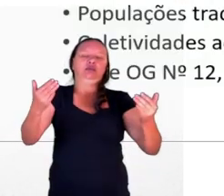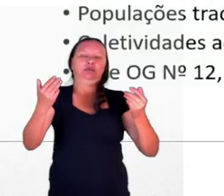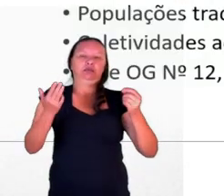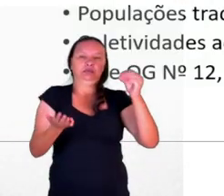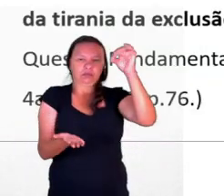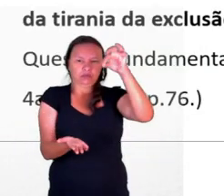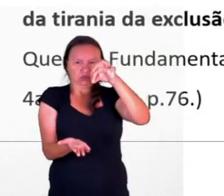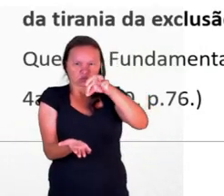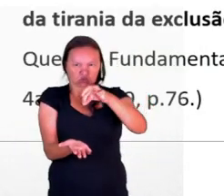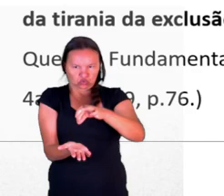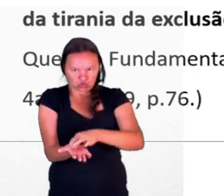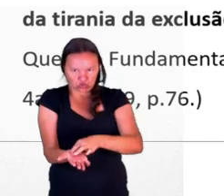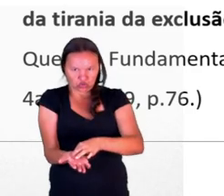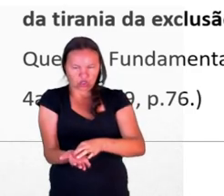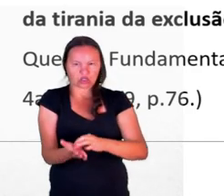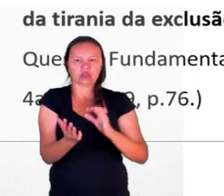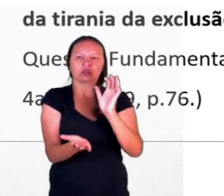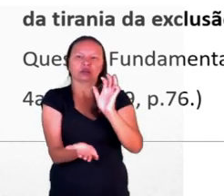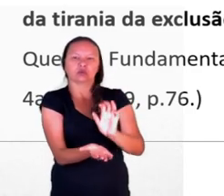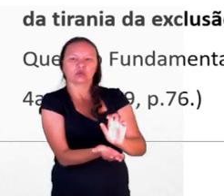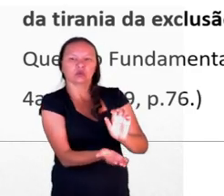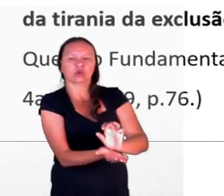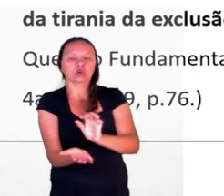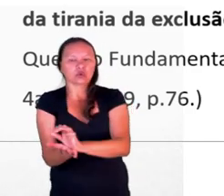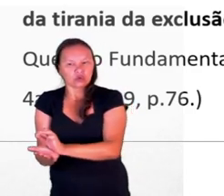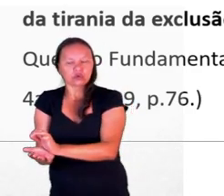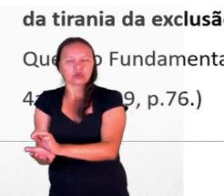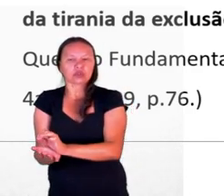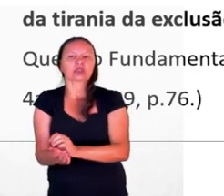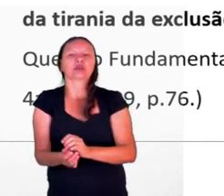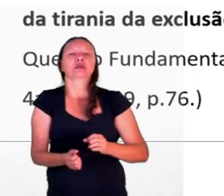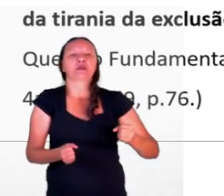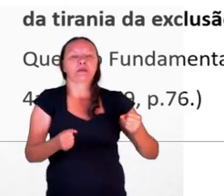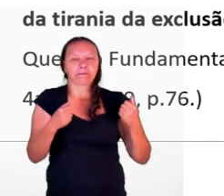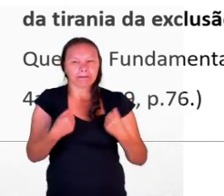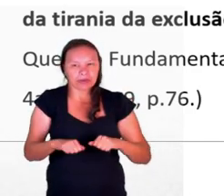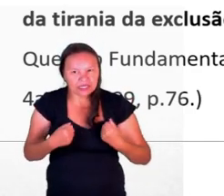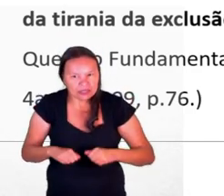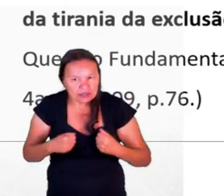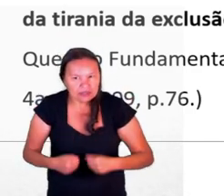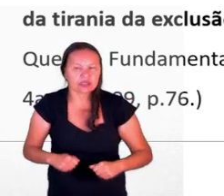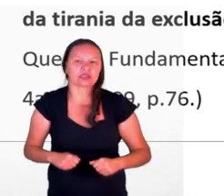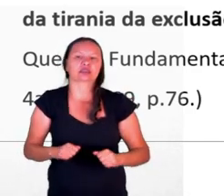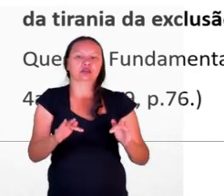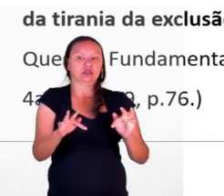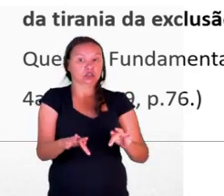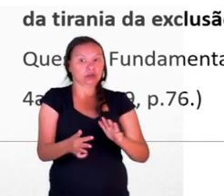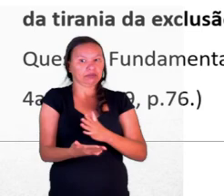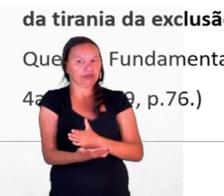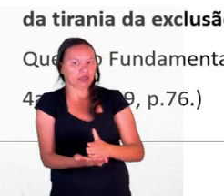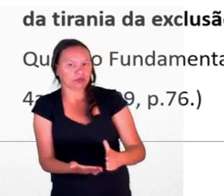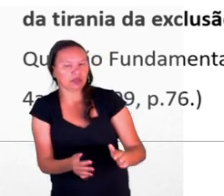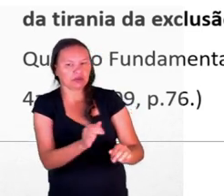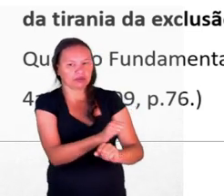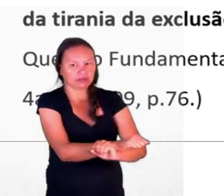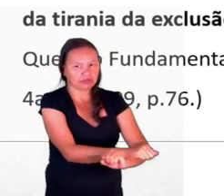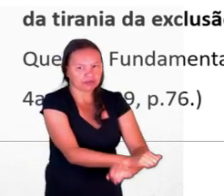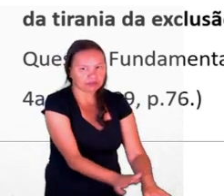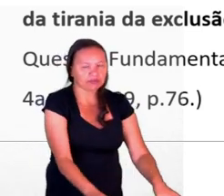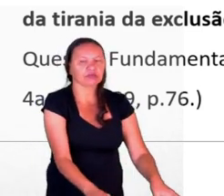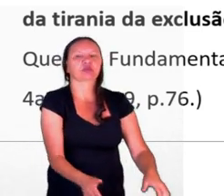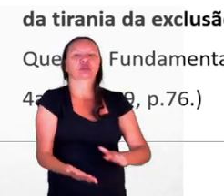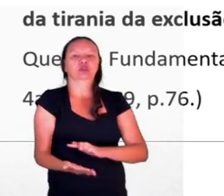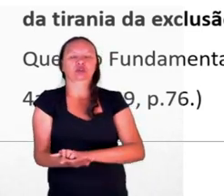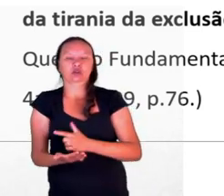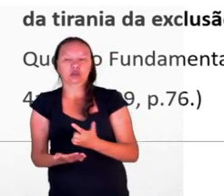MP os grupos vulneráveis né E já finalizando ã nesse livro de de Miller